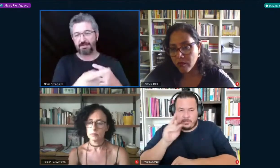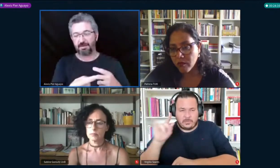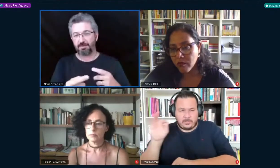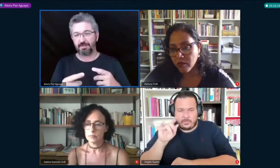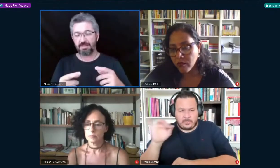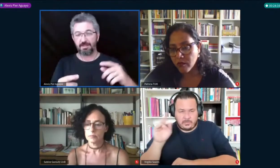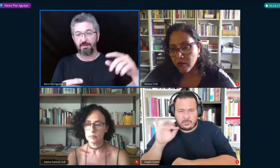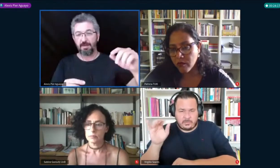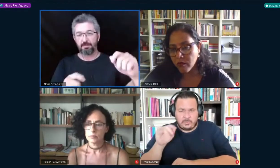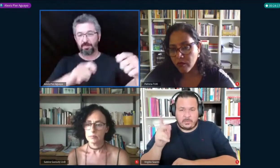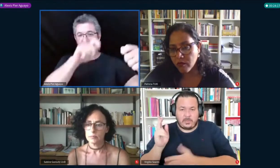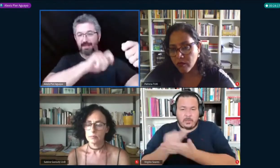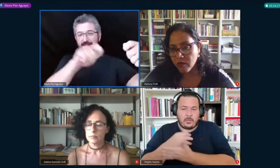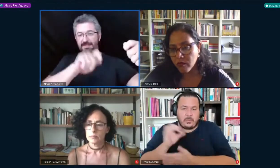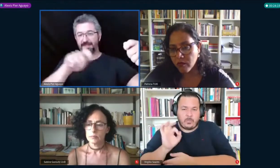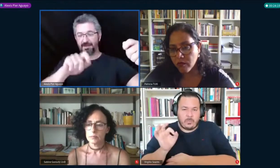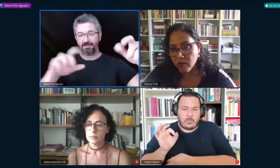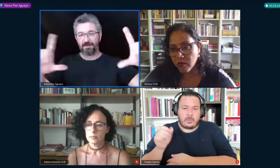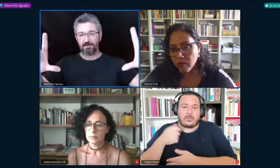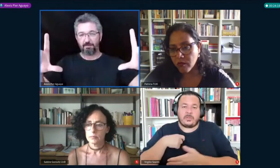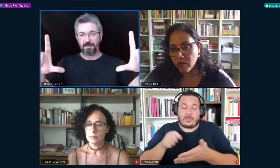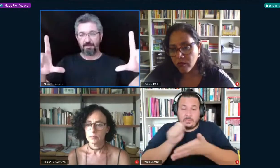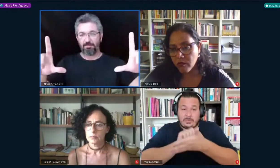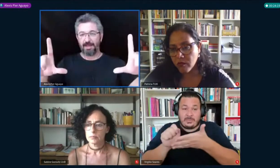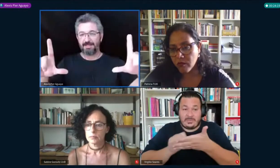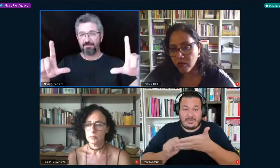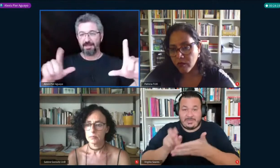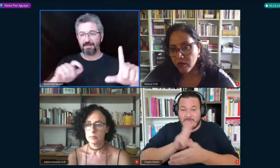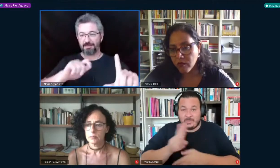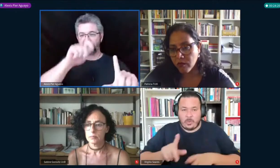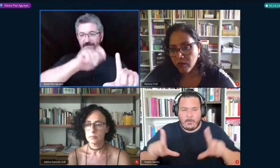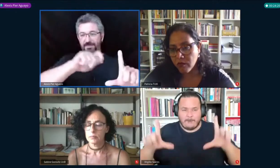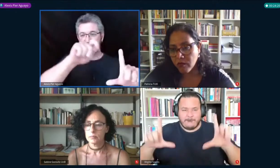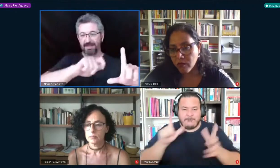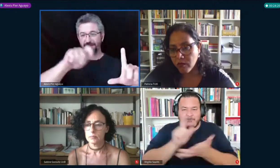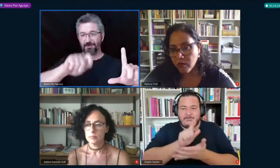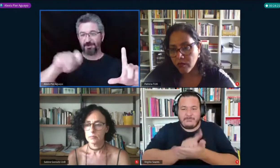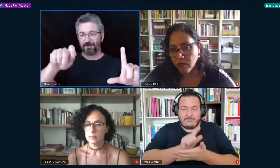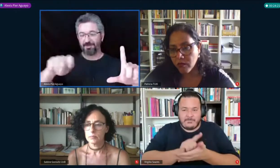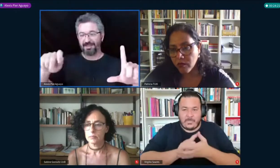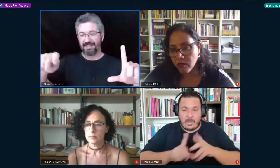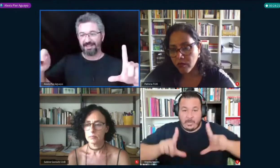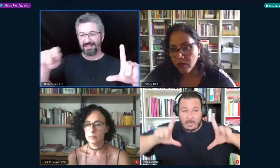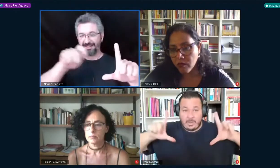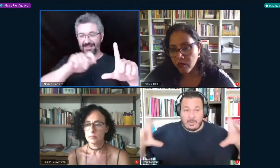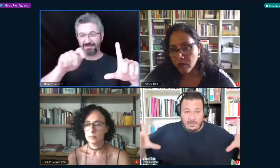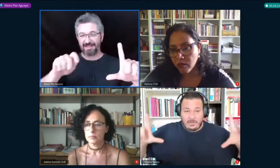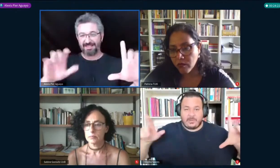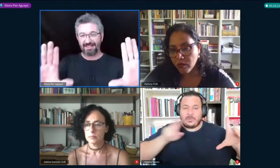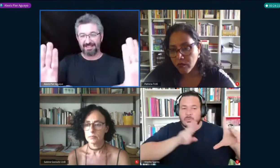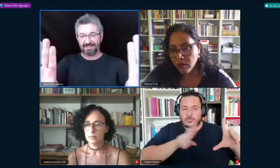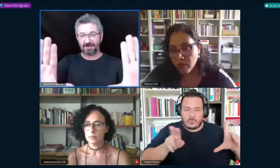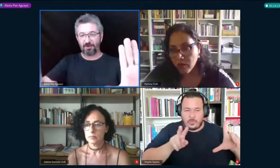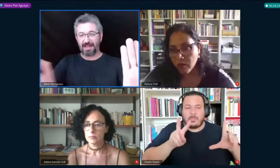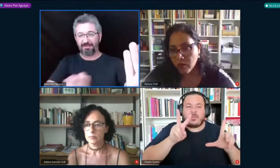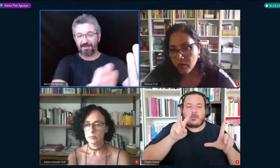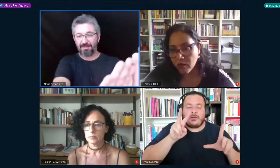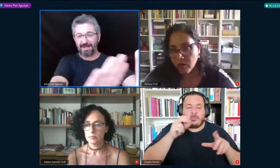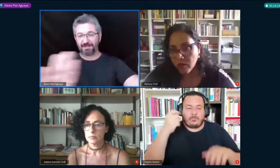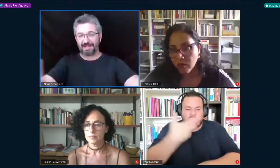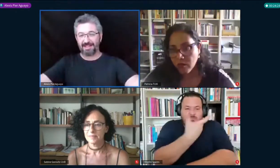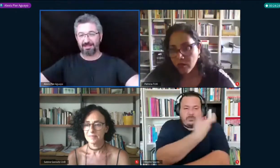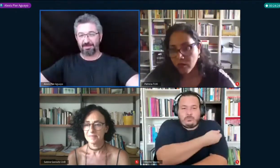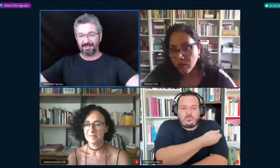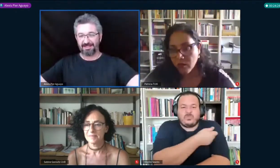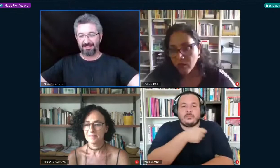enquanto esses sinais não aconteciam, é que a gente escrevia em papéis imensos o nome das vacinas e